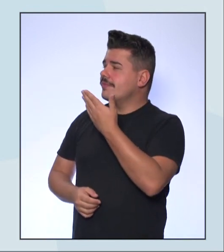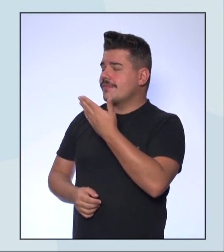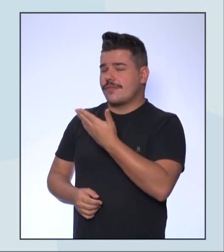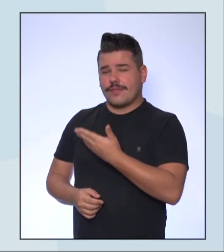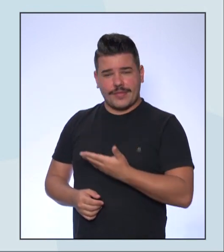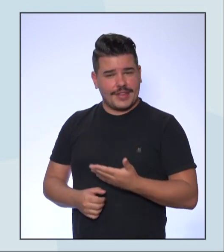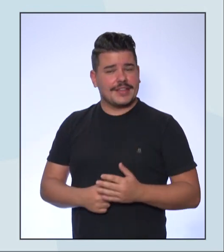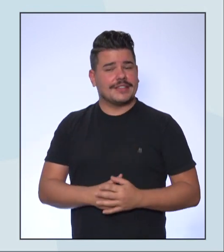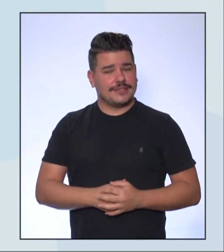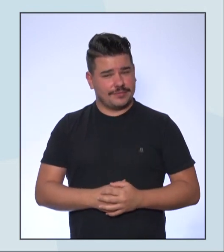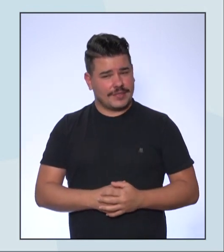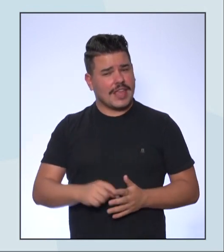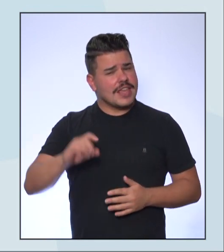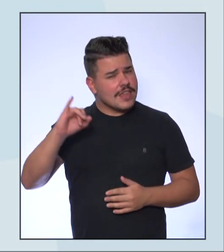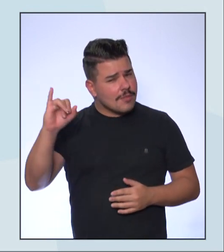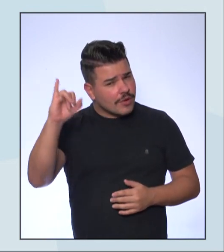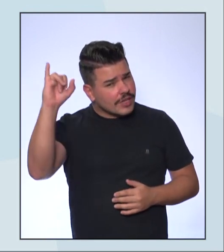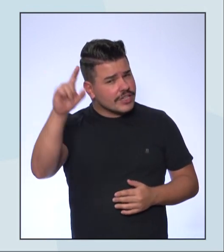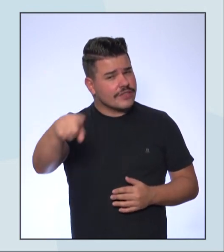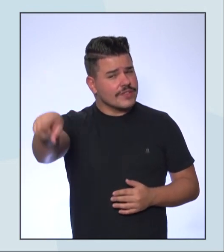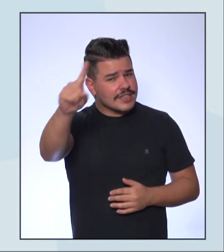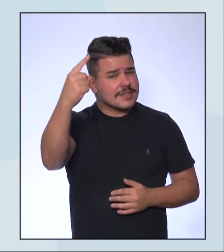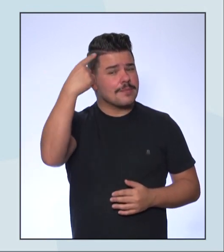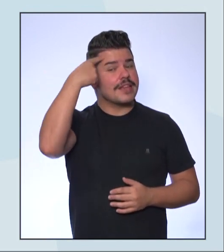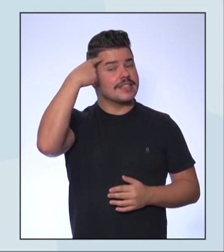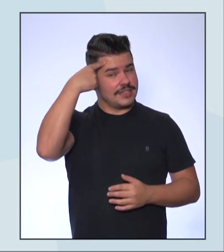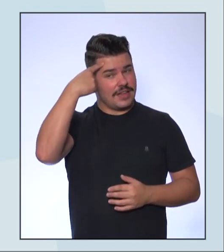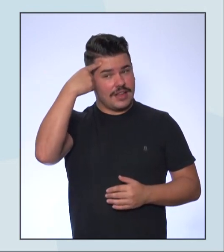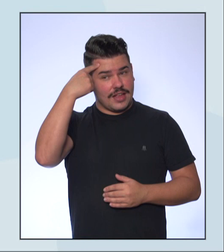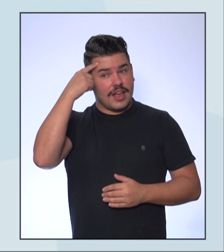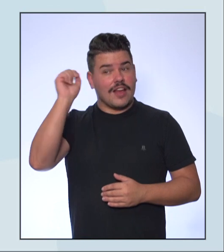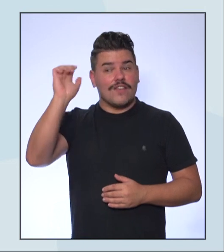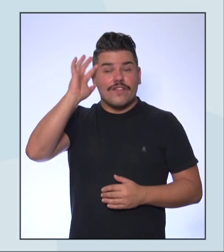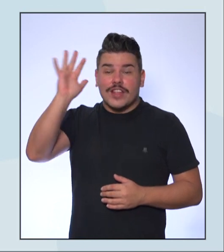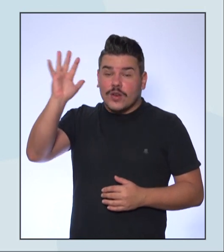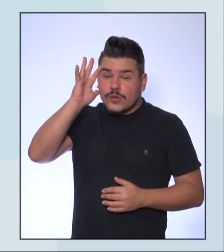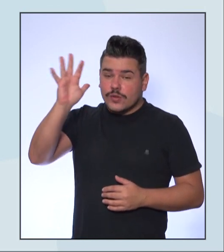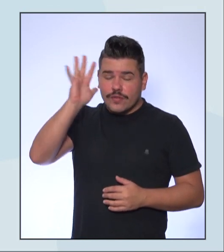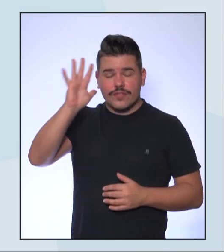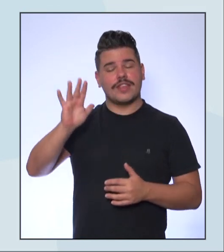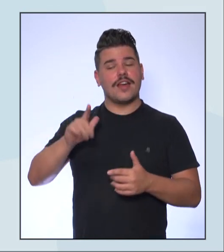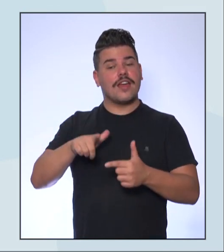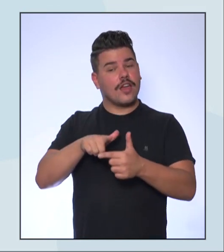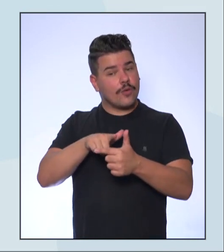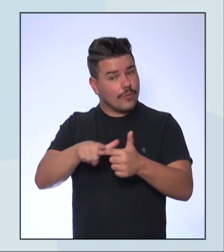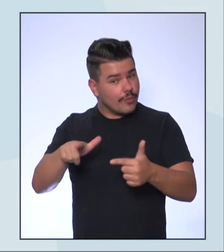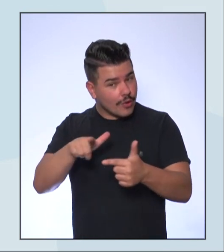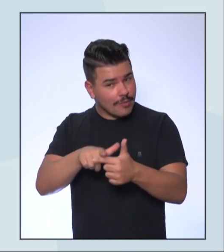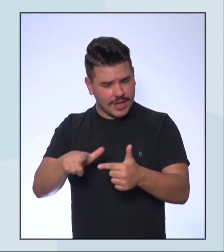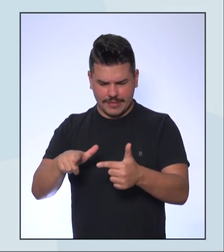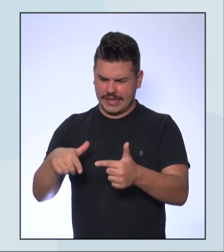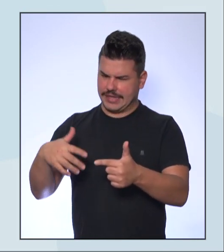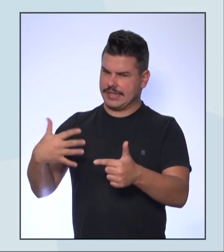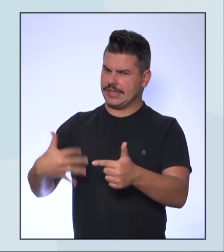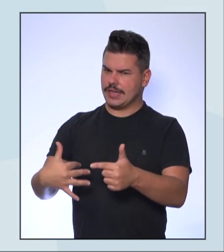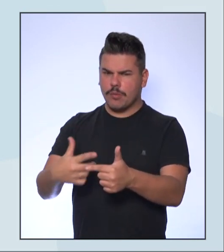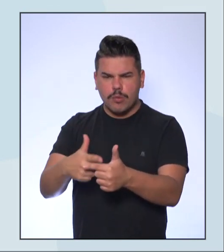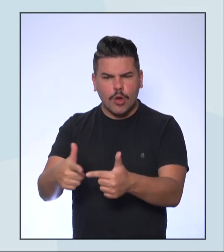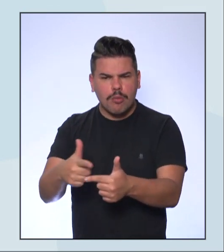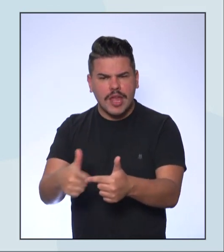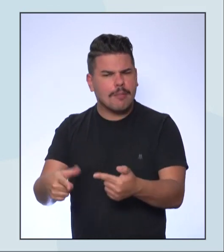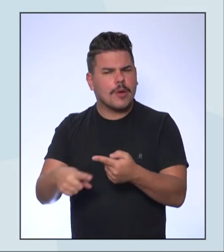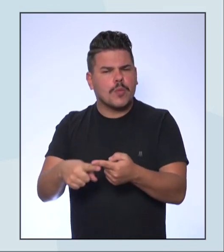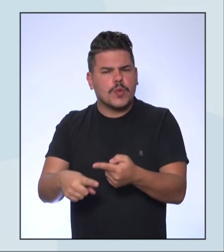que é importante a gente pensar é que a filosofia ela é um problema filosófico, né? A gente não tem